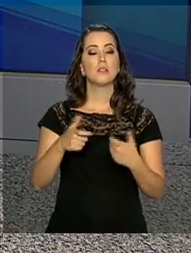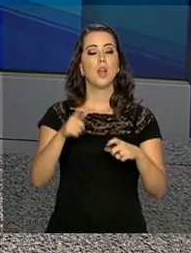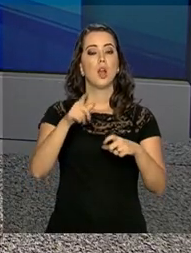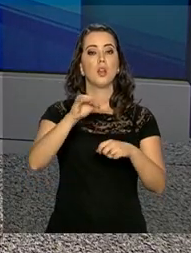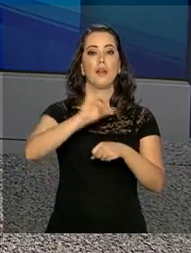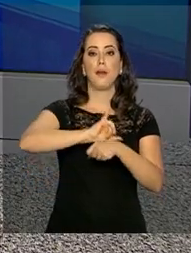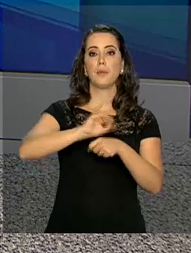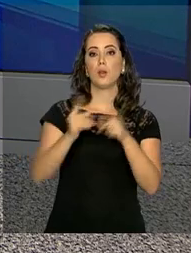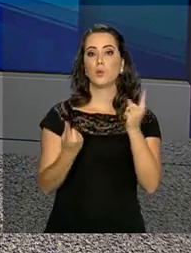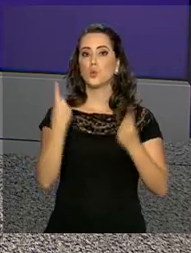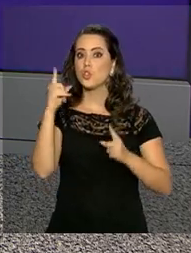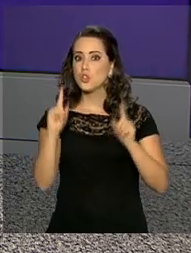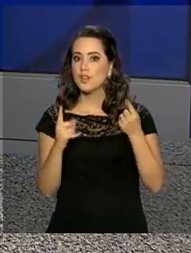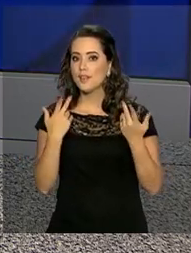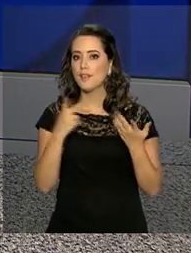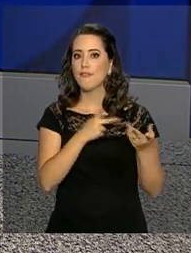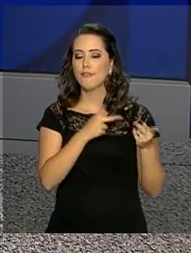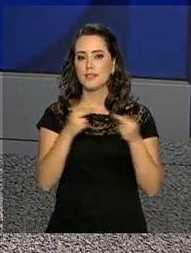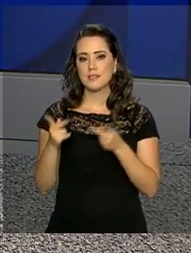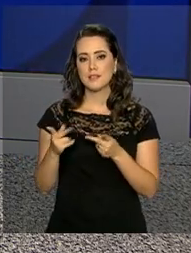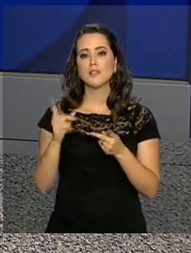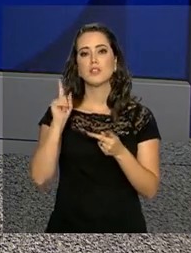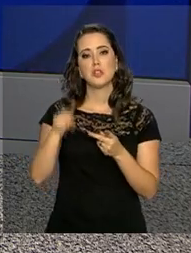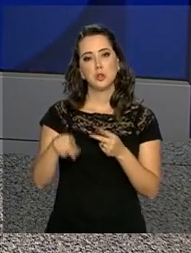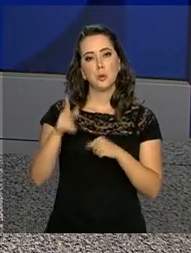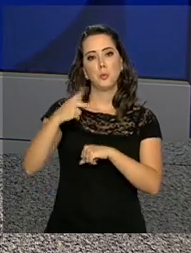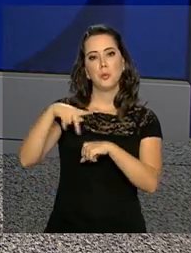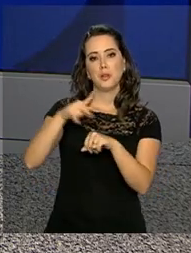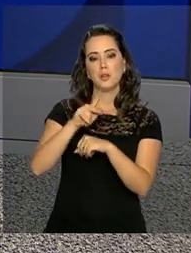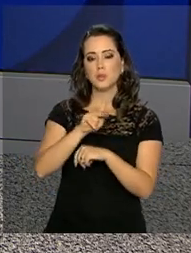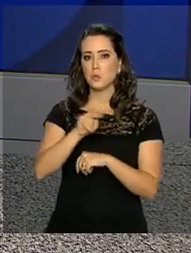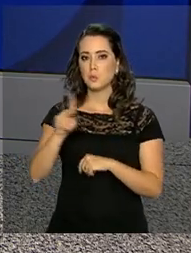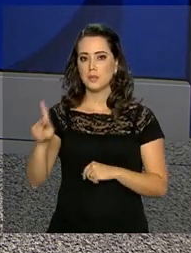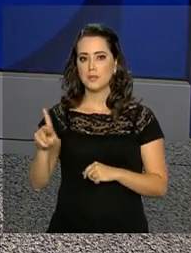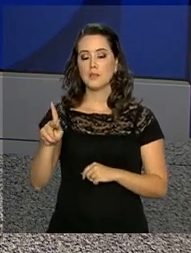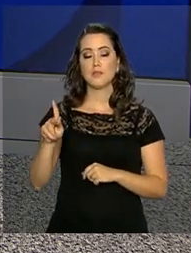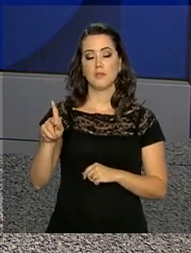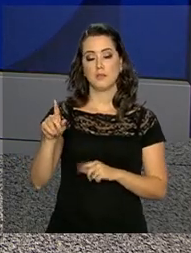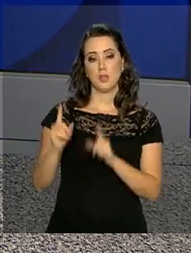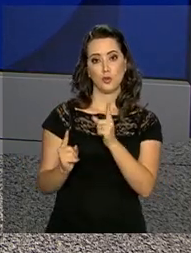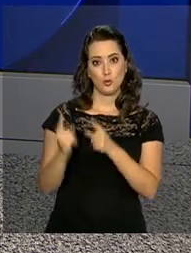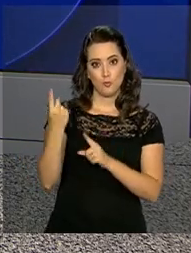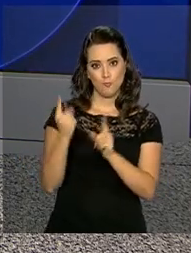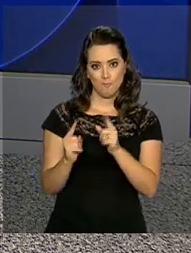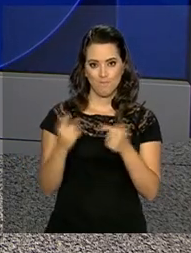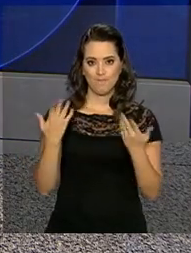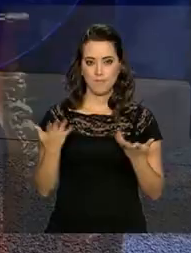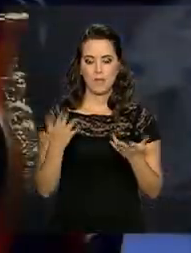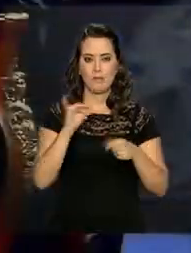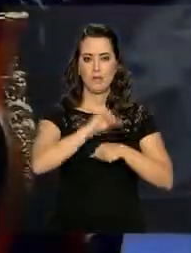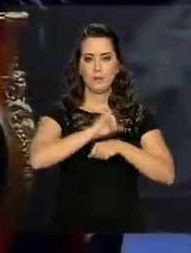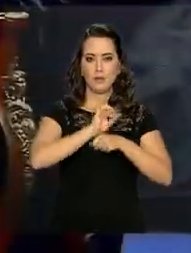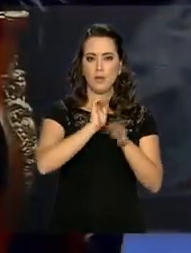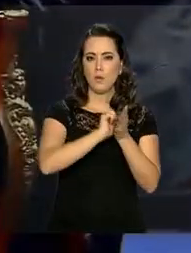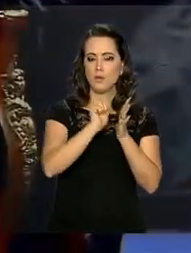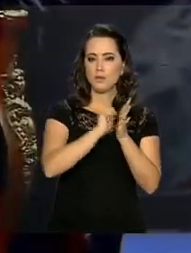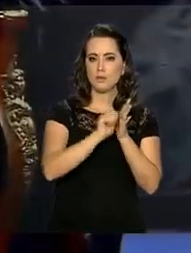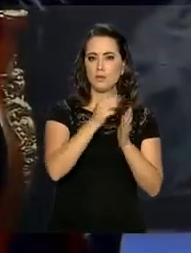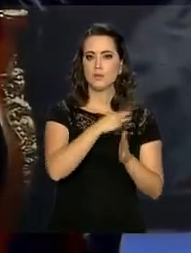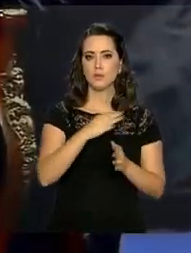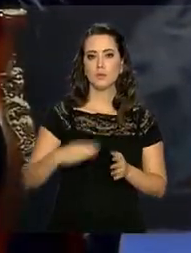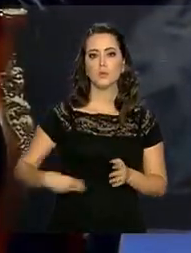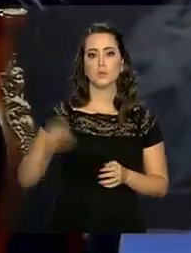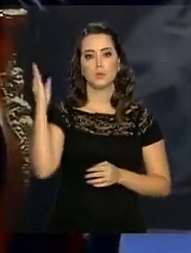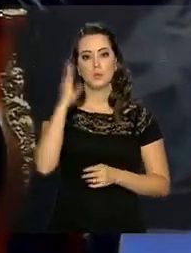Santiago, no Chile, onde faz uma visita de chefe de Estado ao presidente Sebastián Piñera. Na capital chilena, foi assinado por ministros